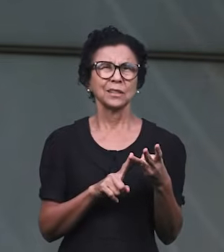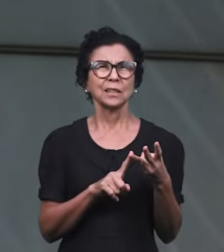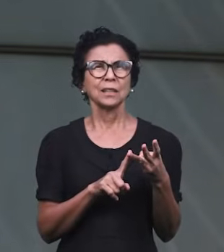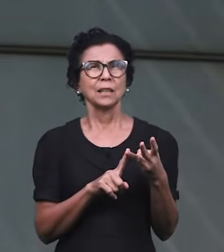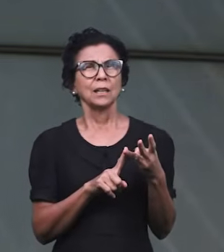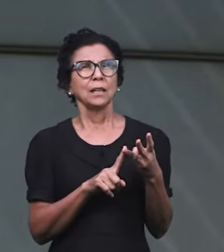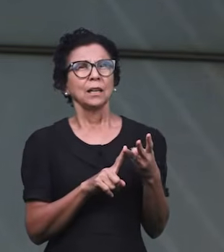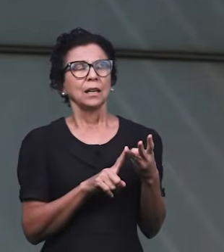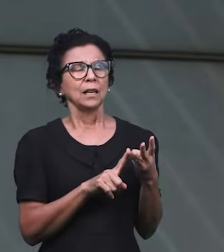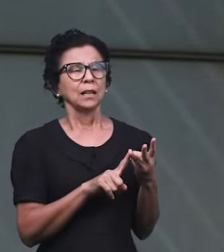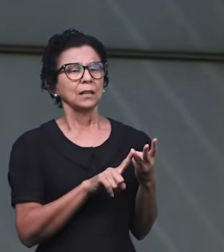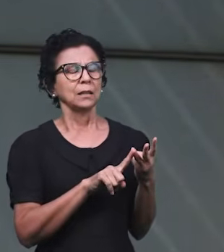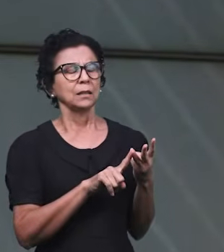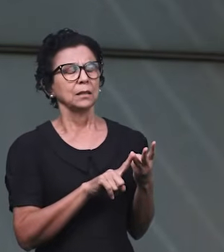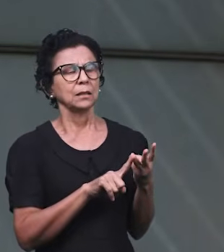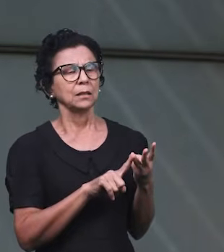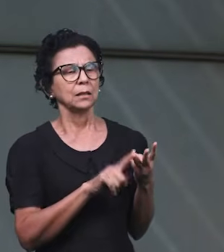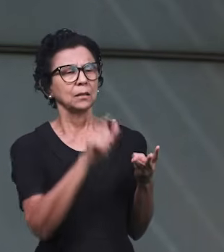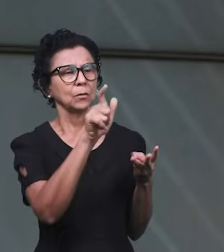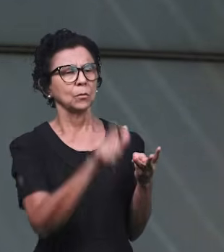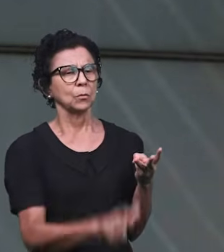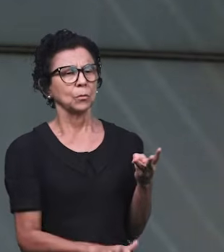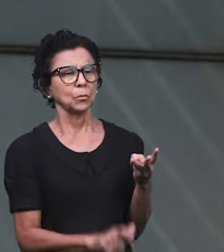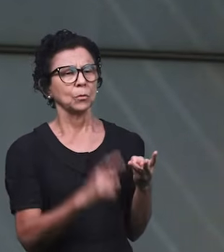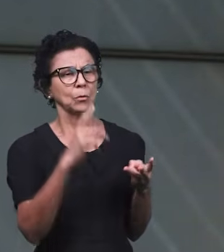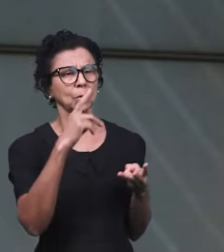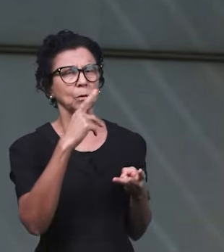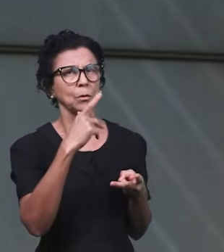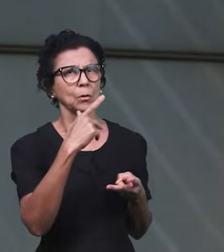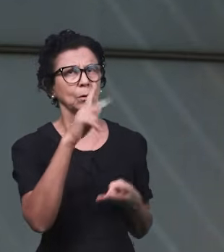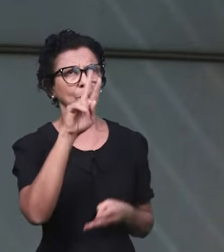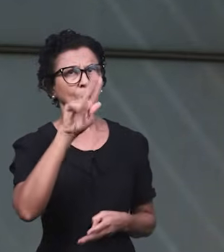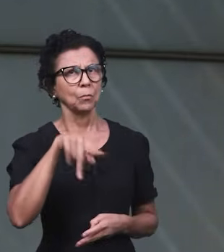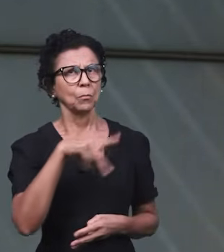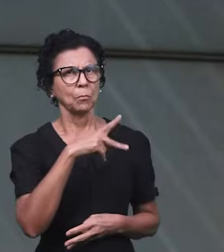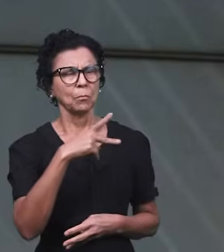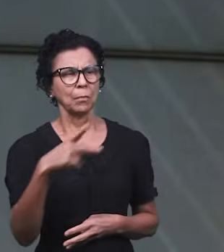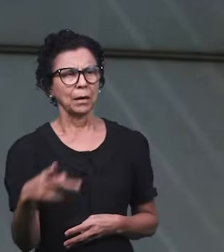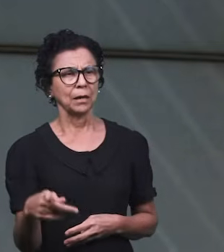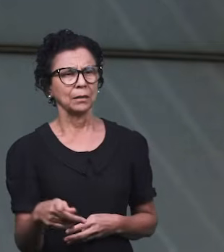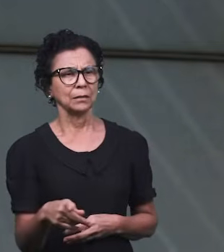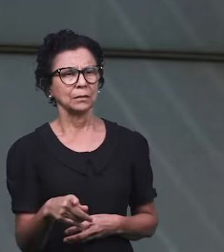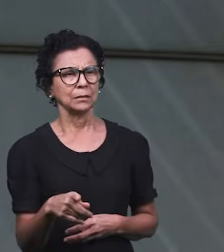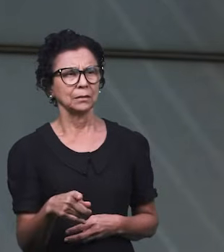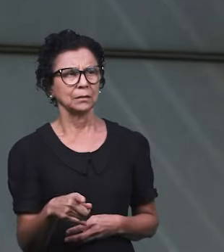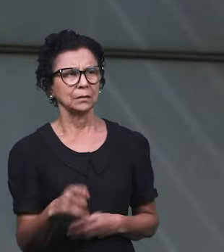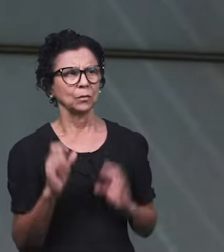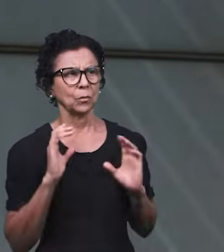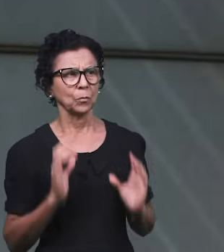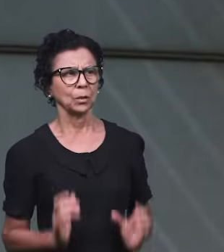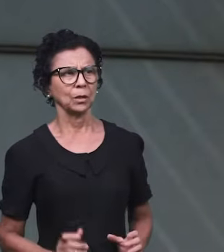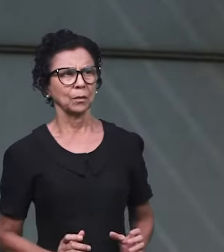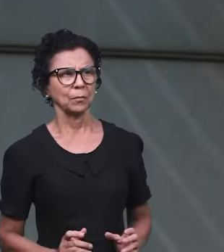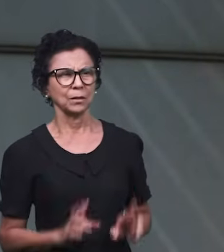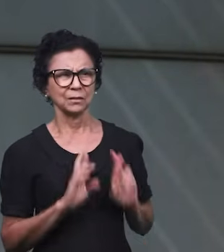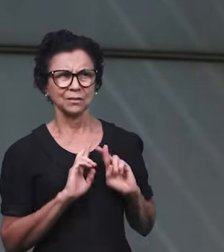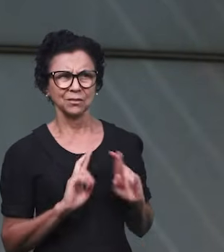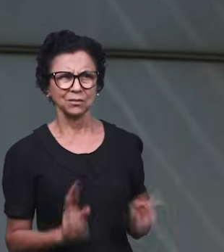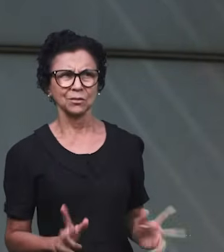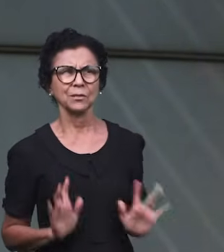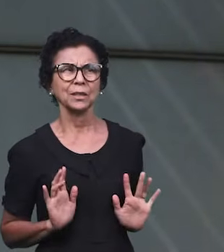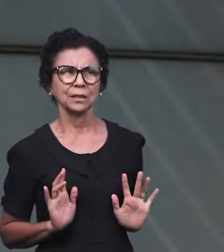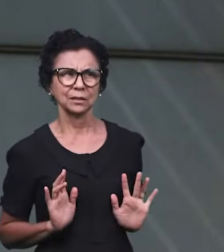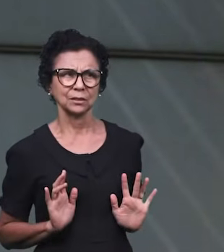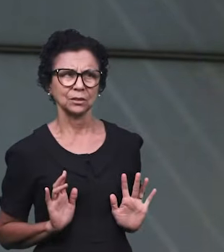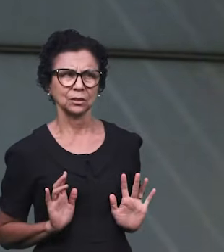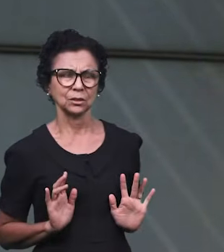ele chegou assim, com um comportamento completamente diferente do que eu gostaria ou imaginava, né? Eu não vou